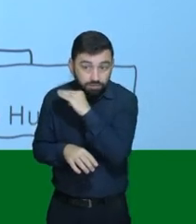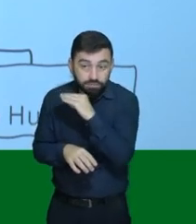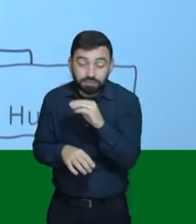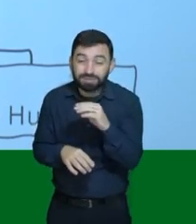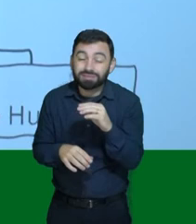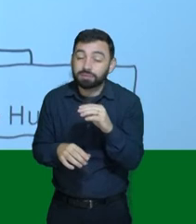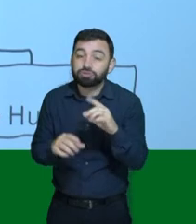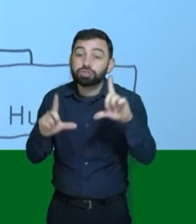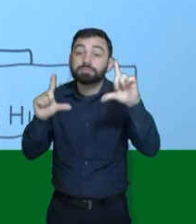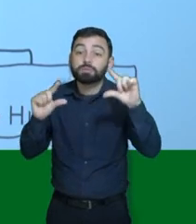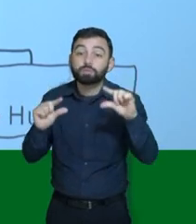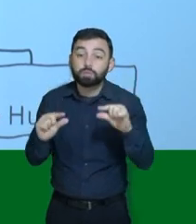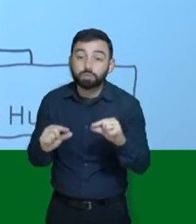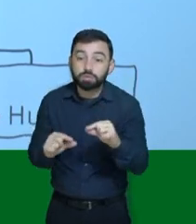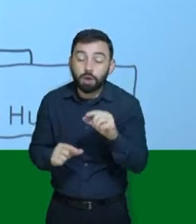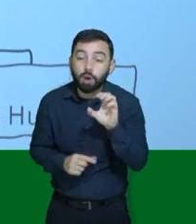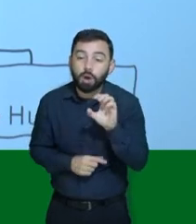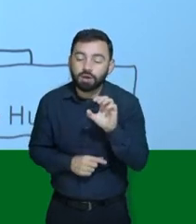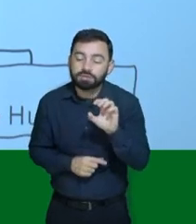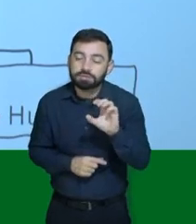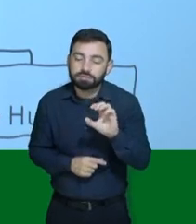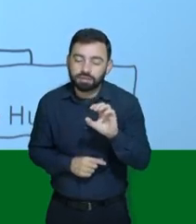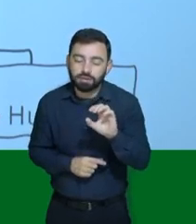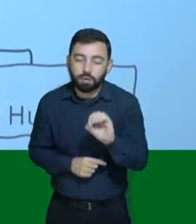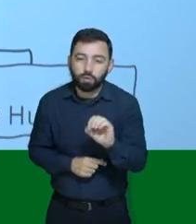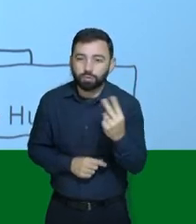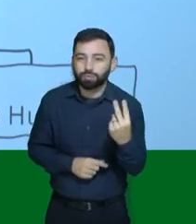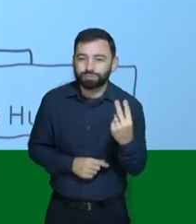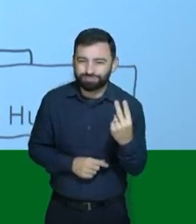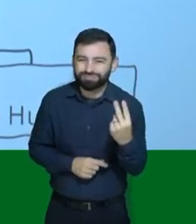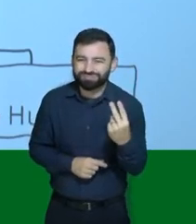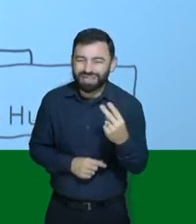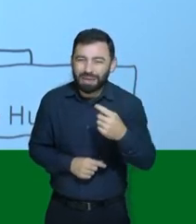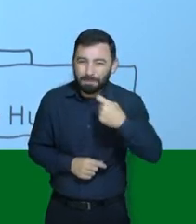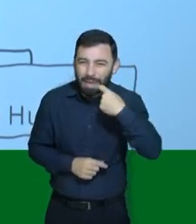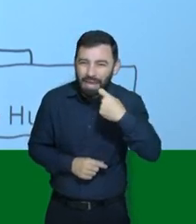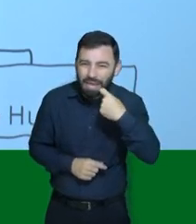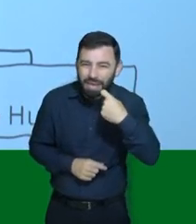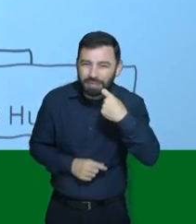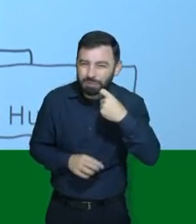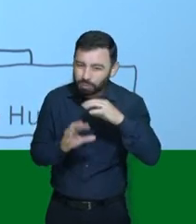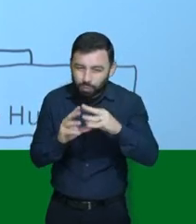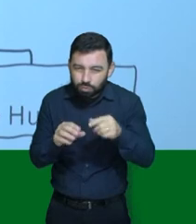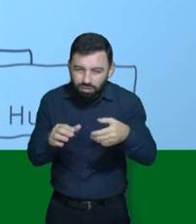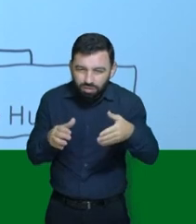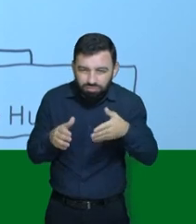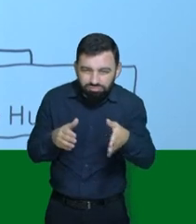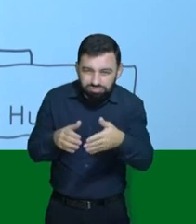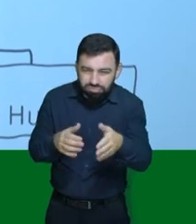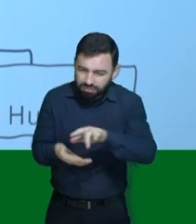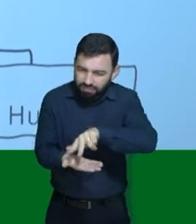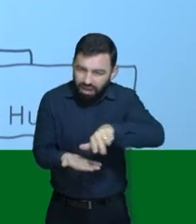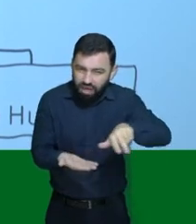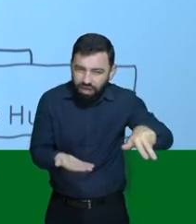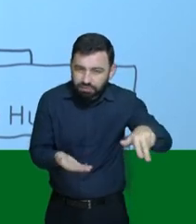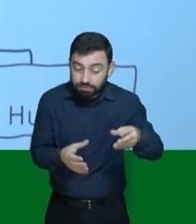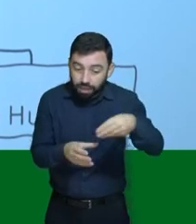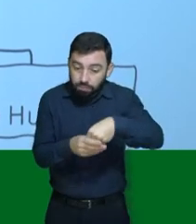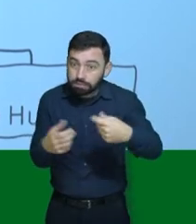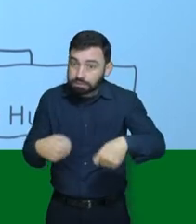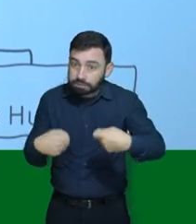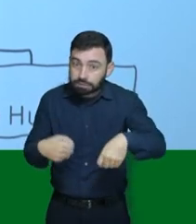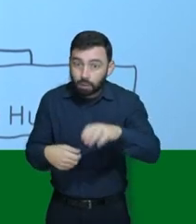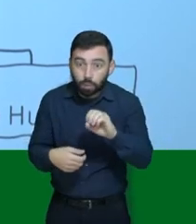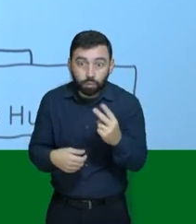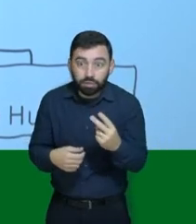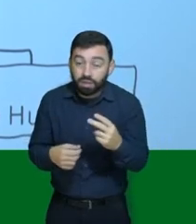menos oxigênio, né? E os peixes, todos os organismos precisam de oxigênio. Então, essa combinação tem um impacto